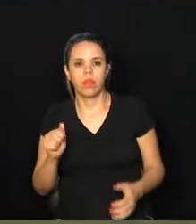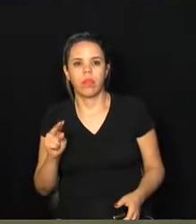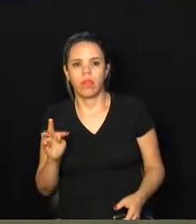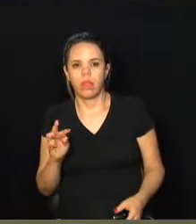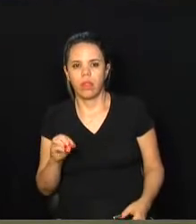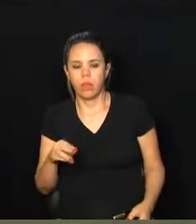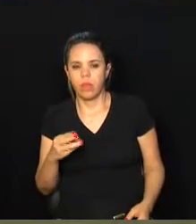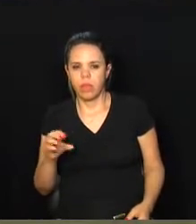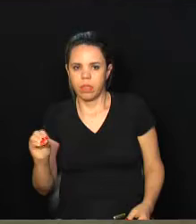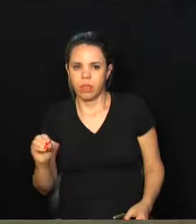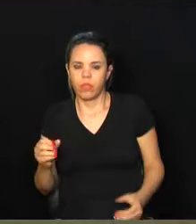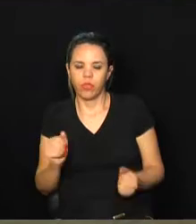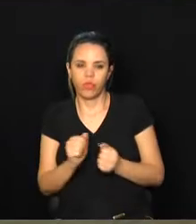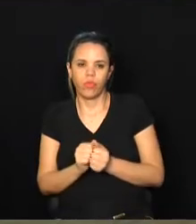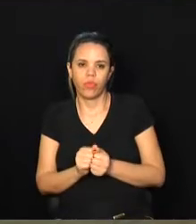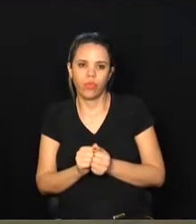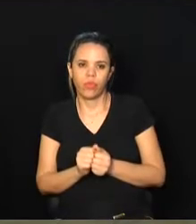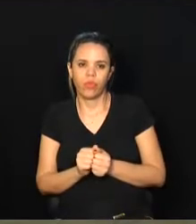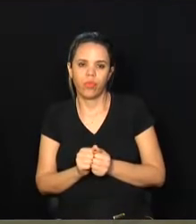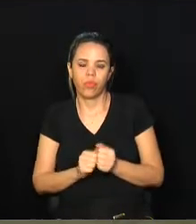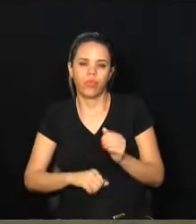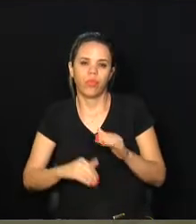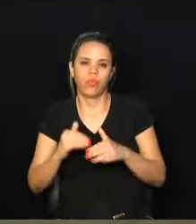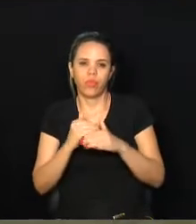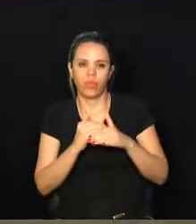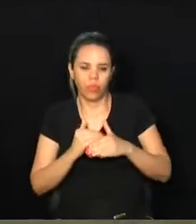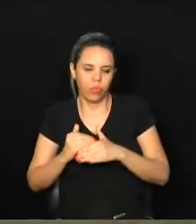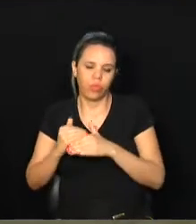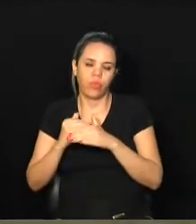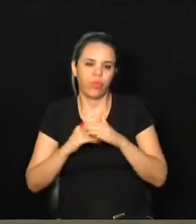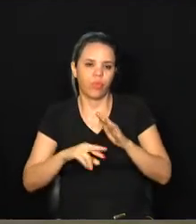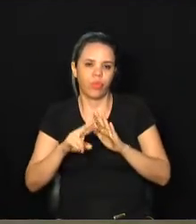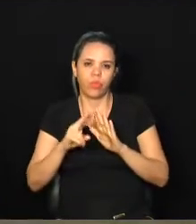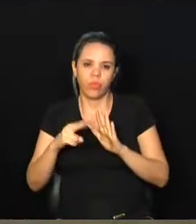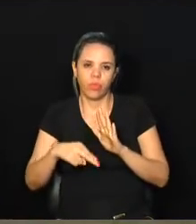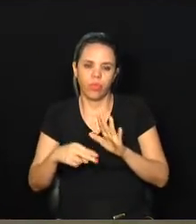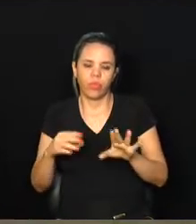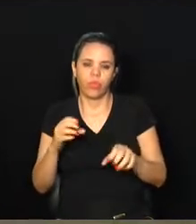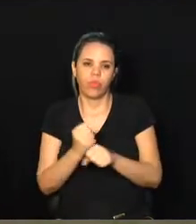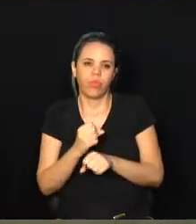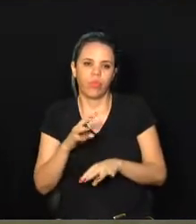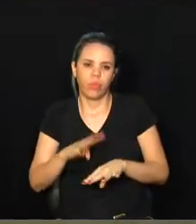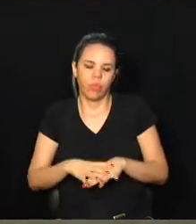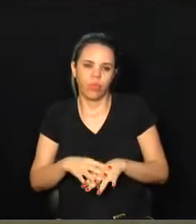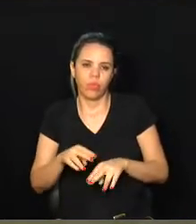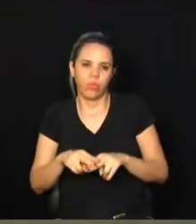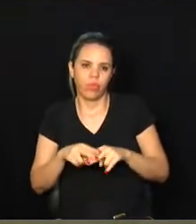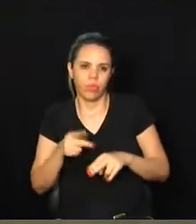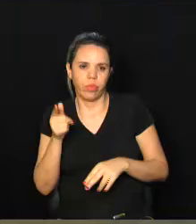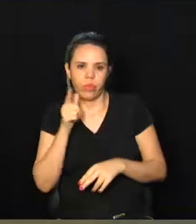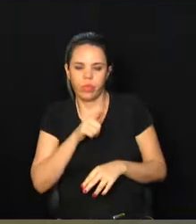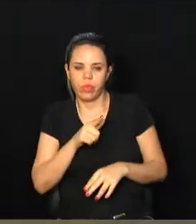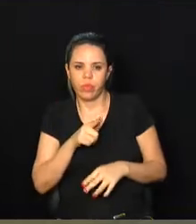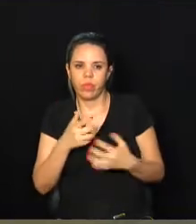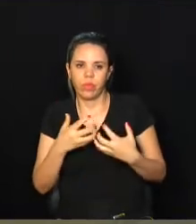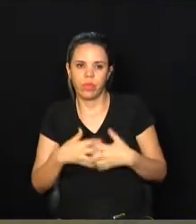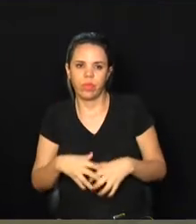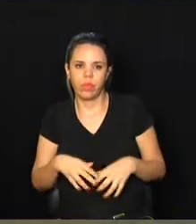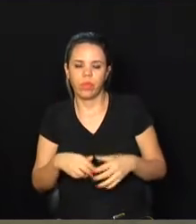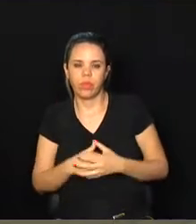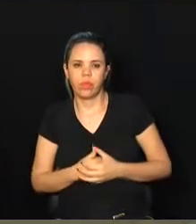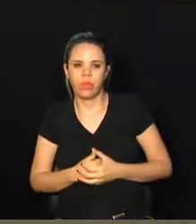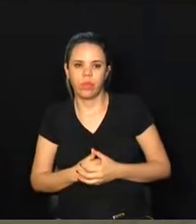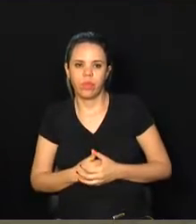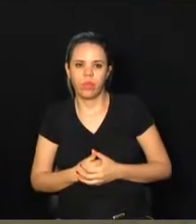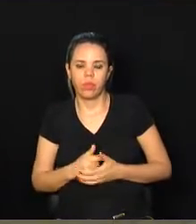com os parâmetros, com a leitura matemática. Por isso, você consegue automação. Quando